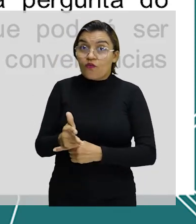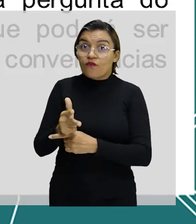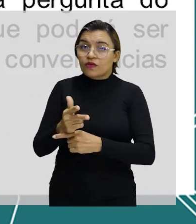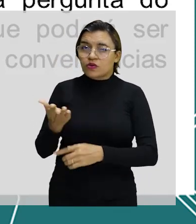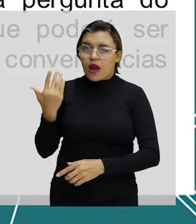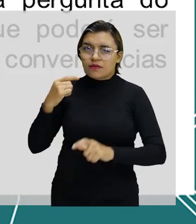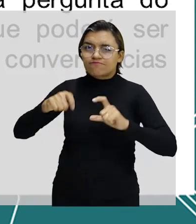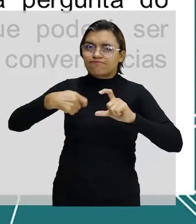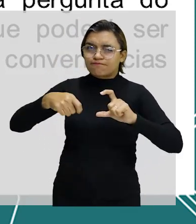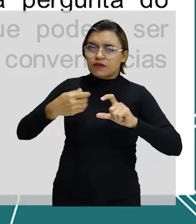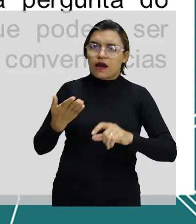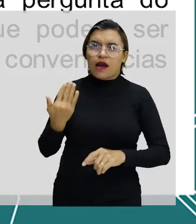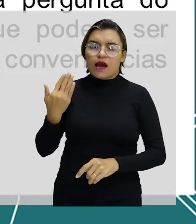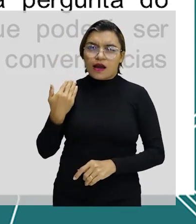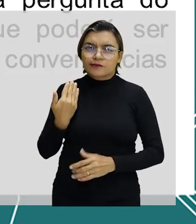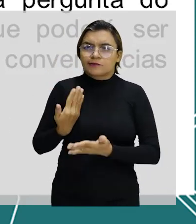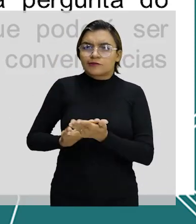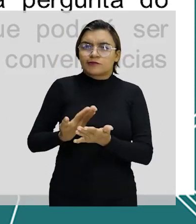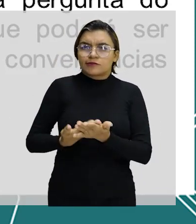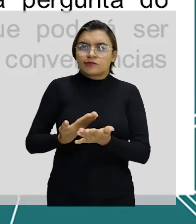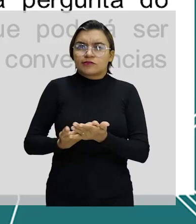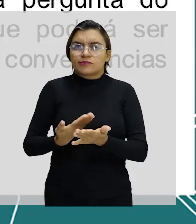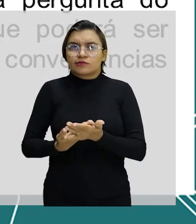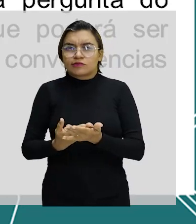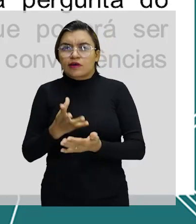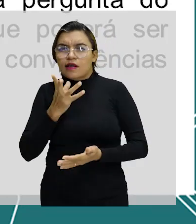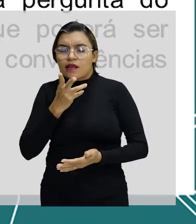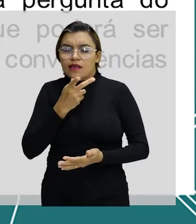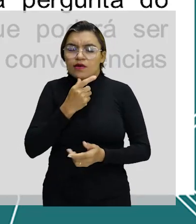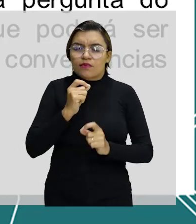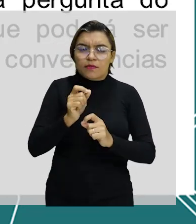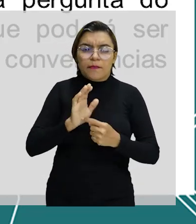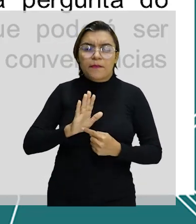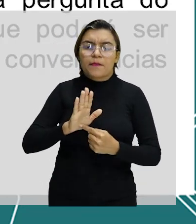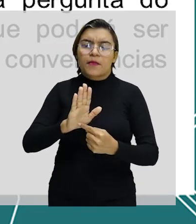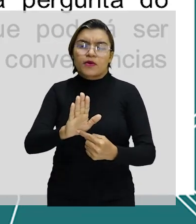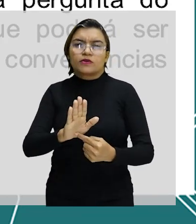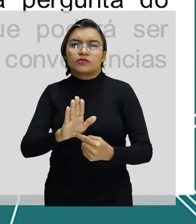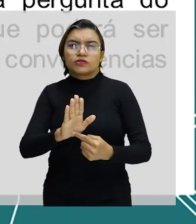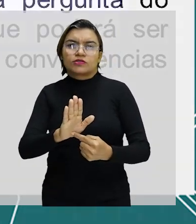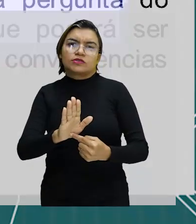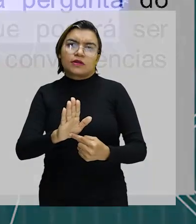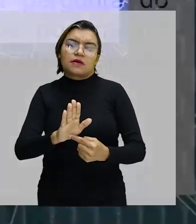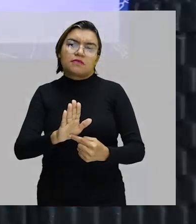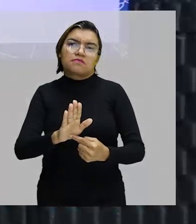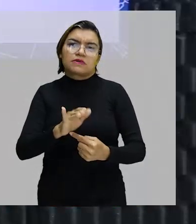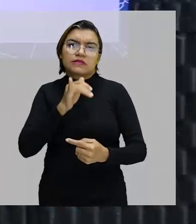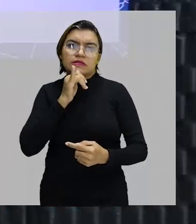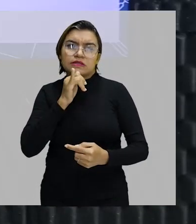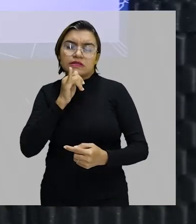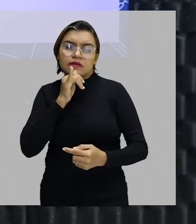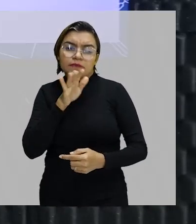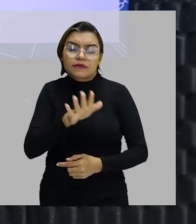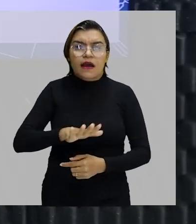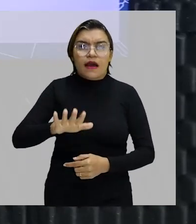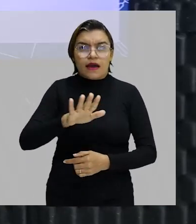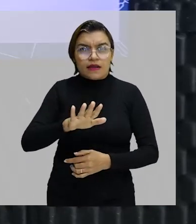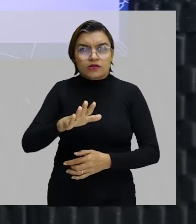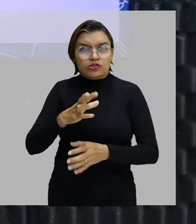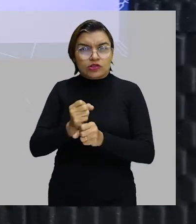de forma bem devagar os passos necessários para a resolução de qualquer caso de